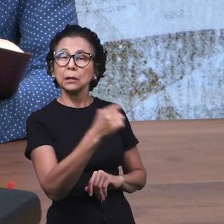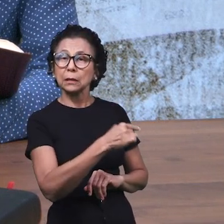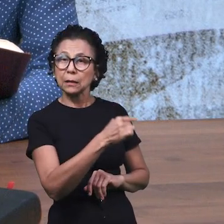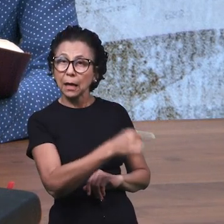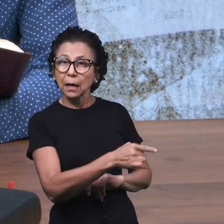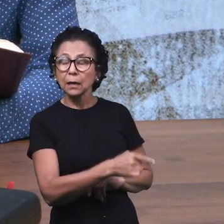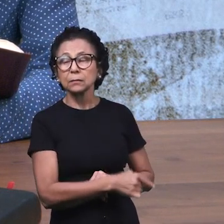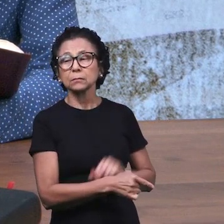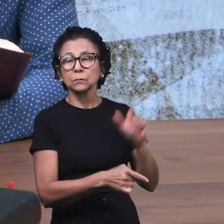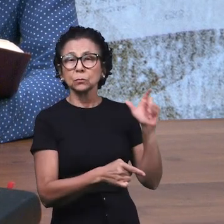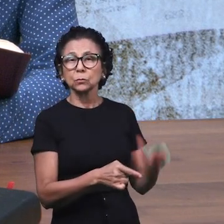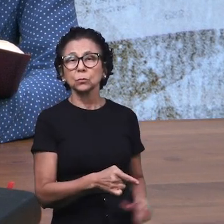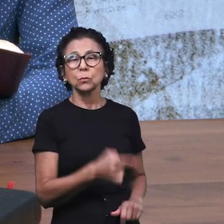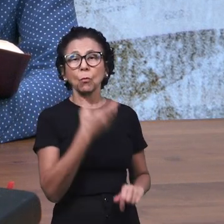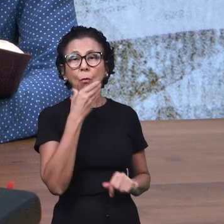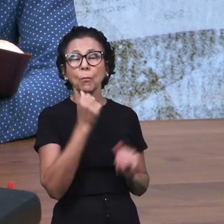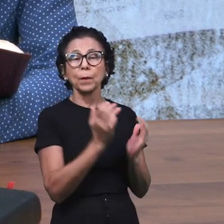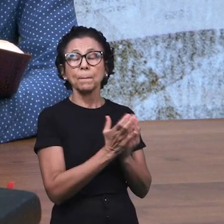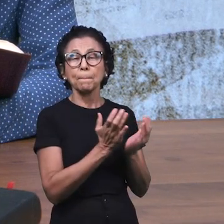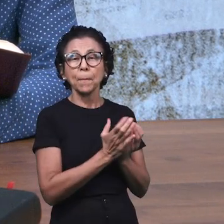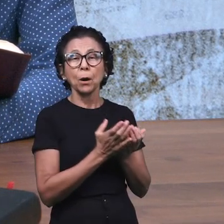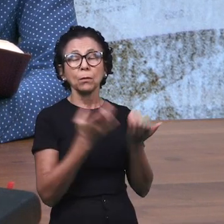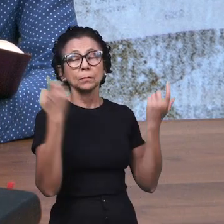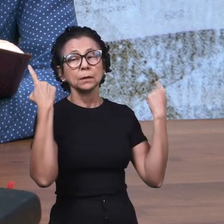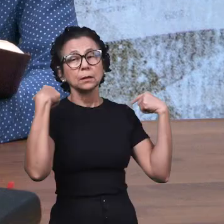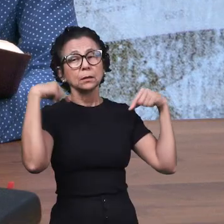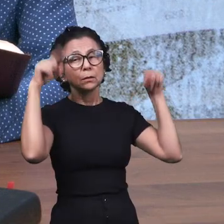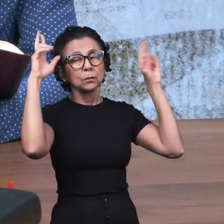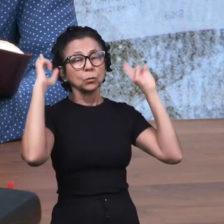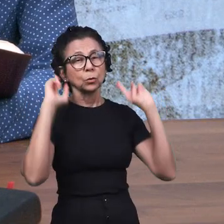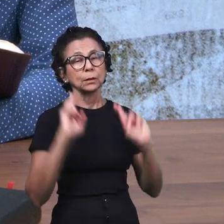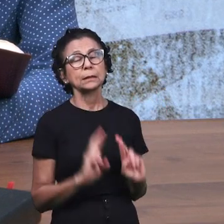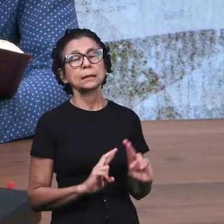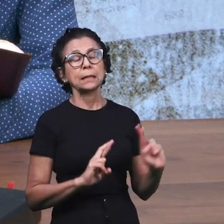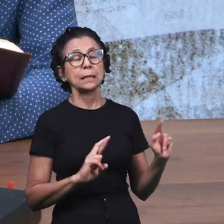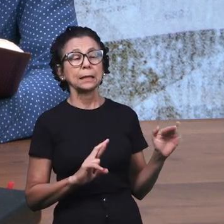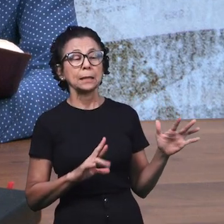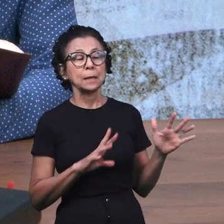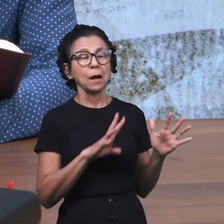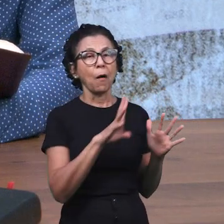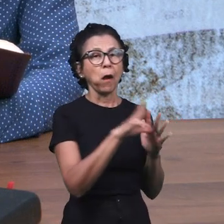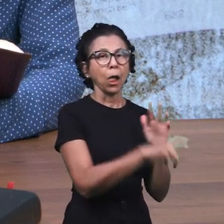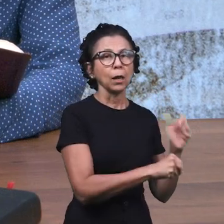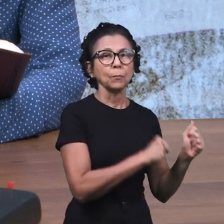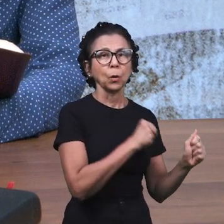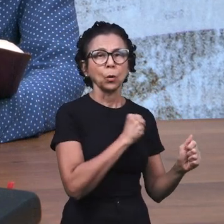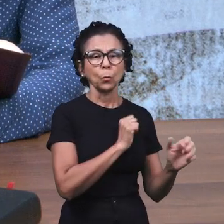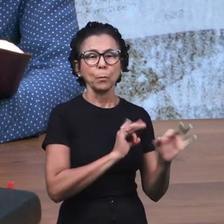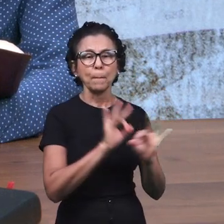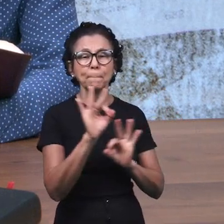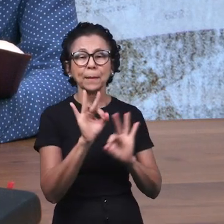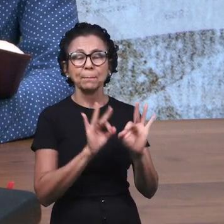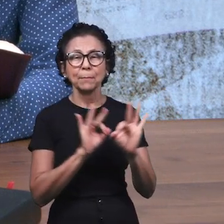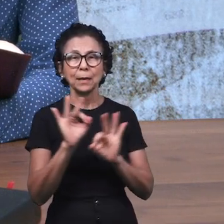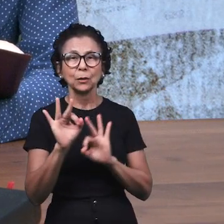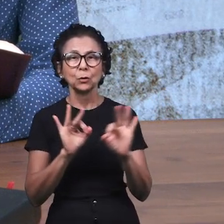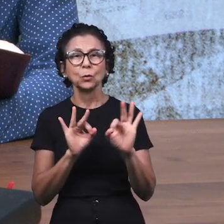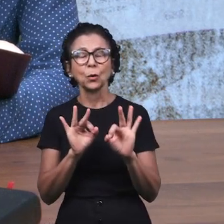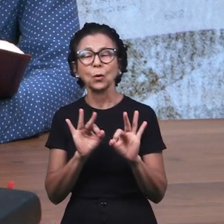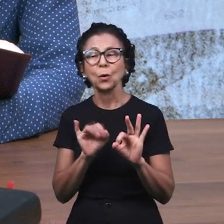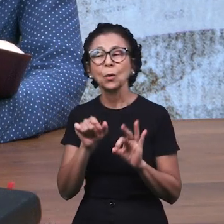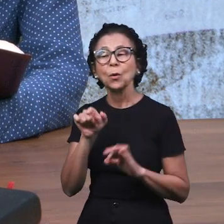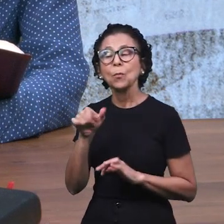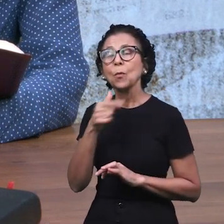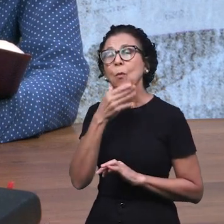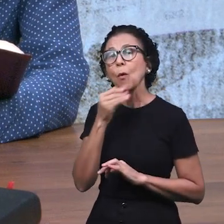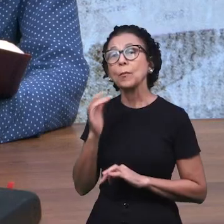do homem pobre e a preparou para o homem que viera a ele. Então, o